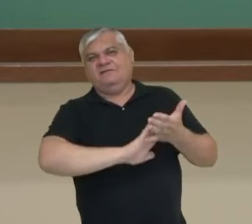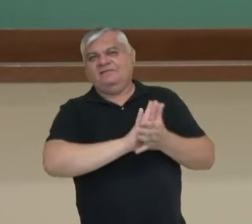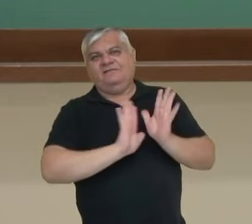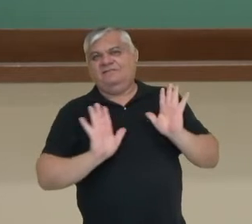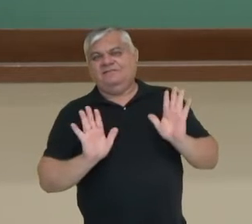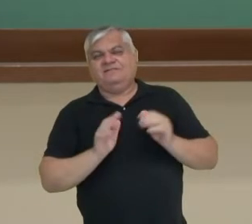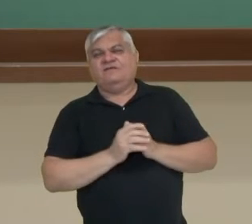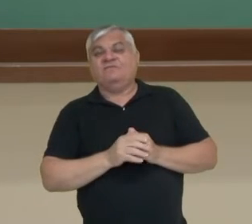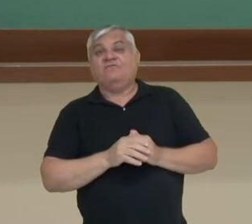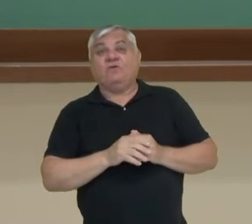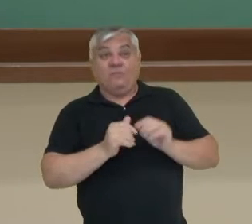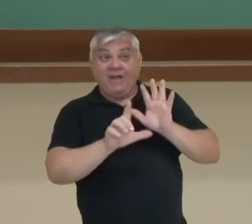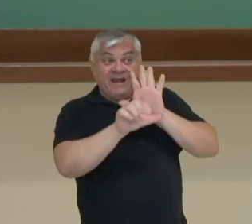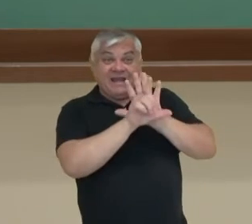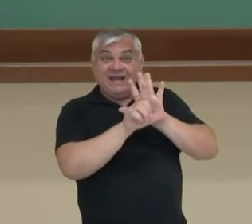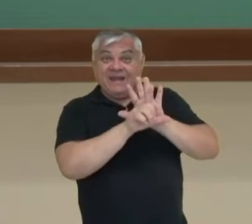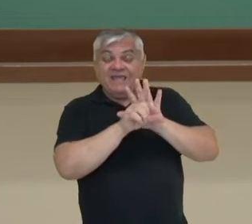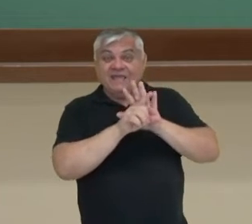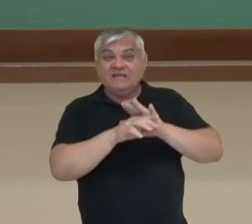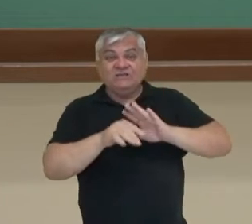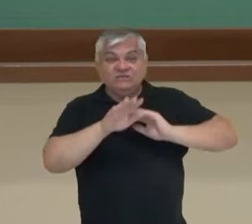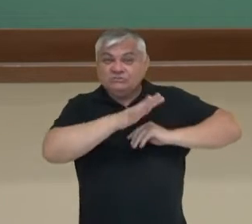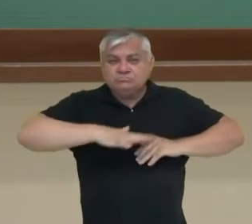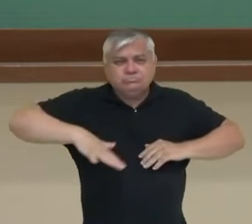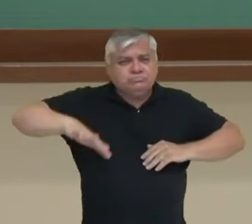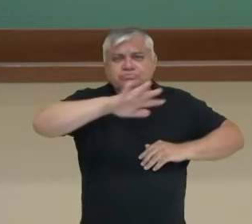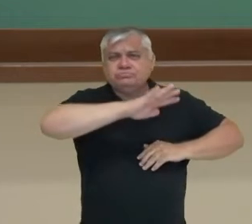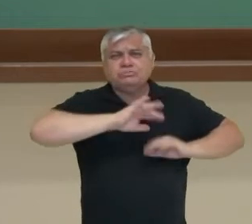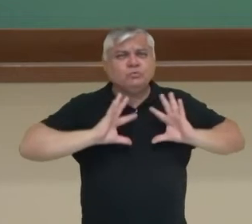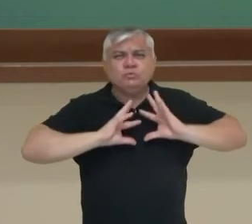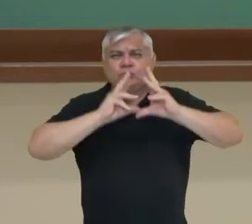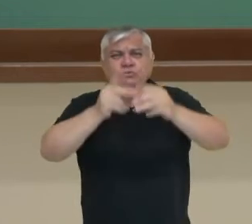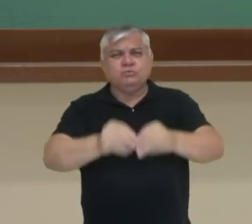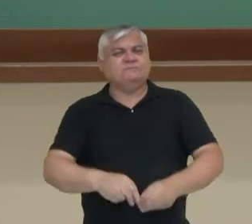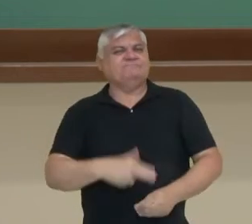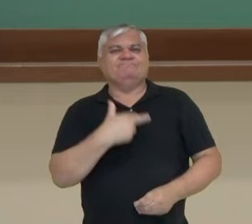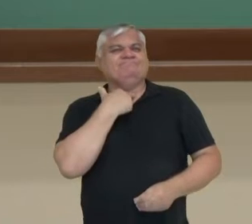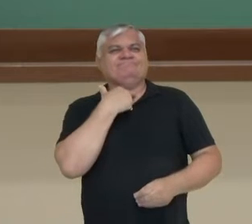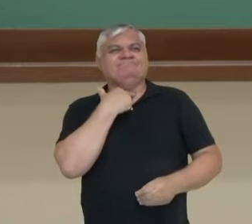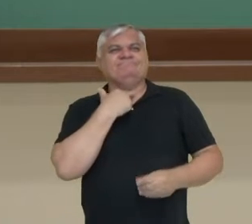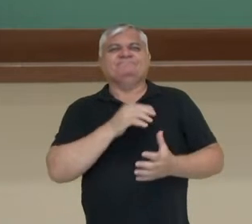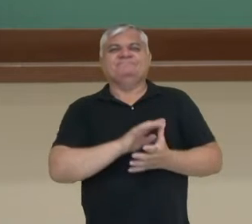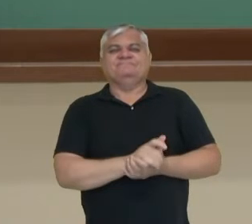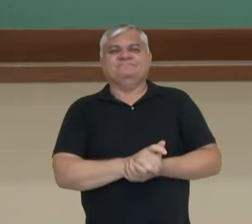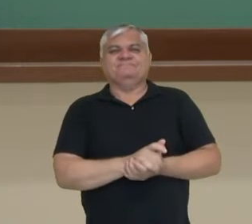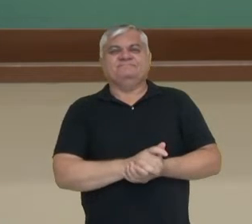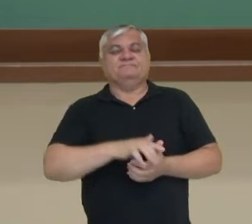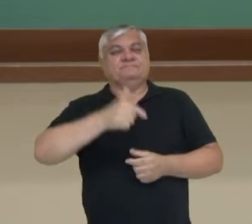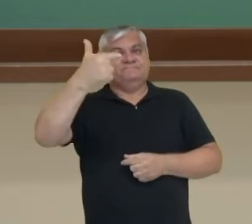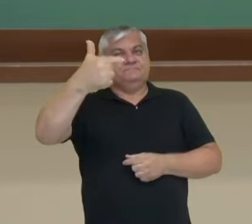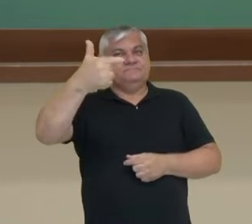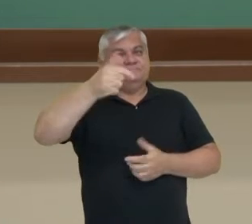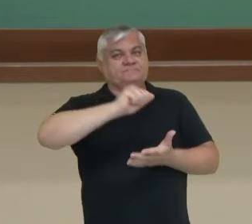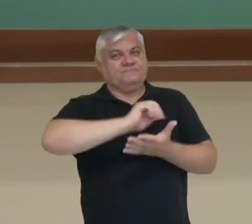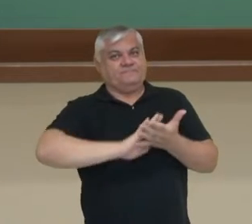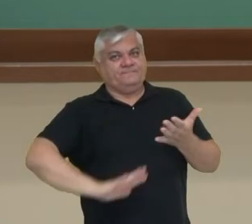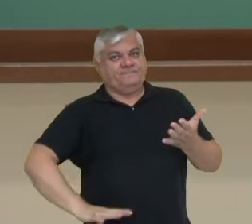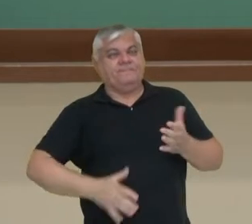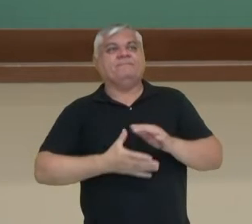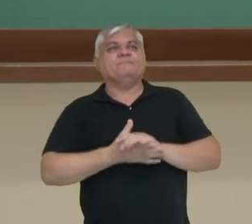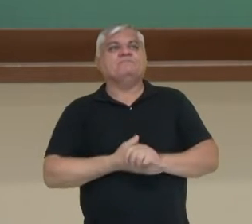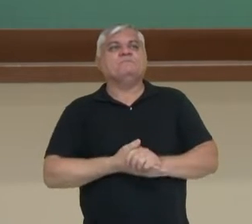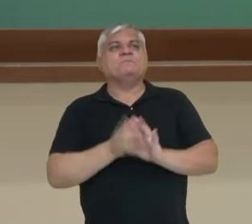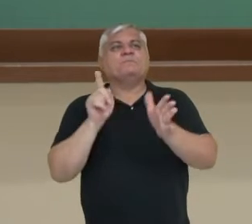uma anistia realmente ampla, geral e restrita. Mas vamos aqui para mais uma atividade da nossa aula de hoje,